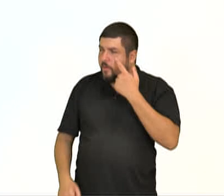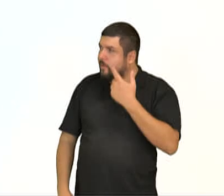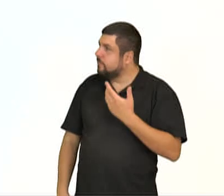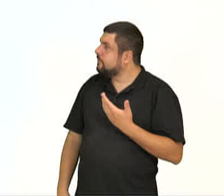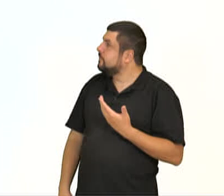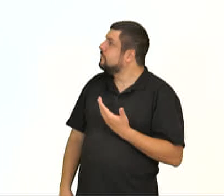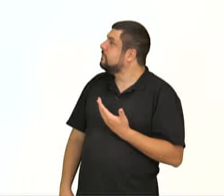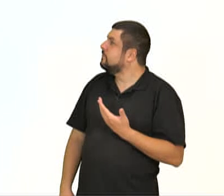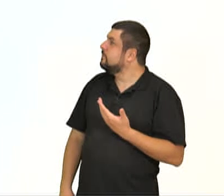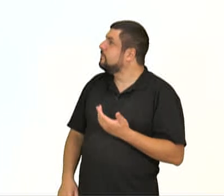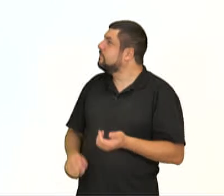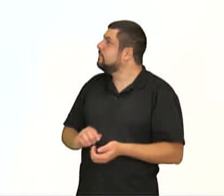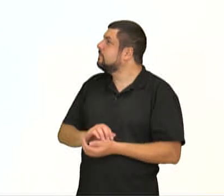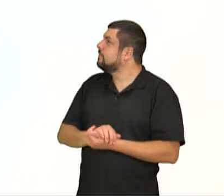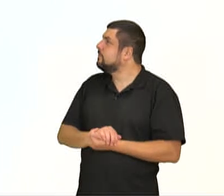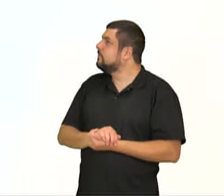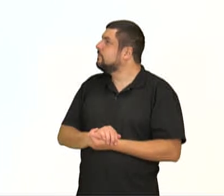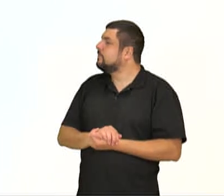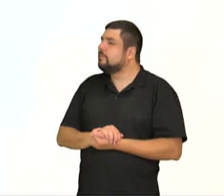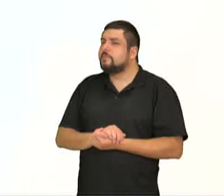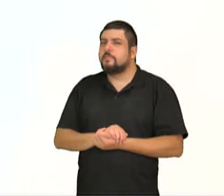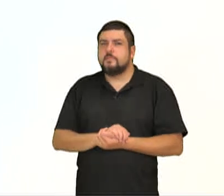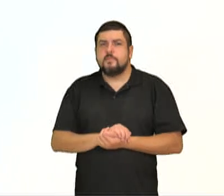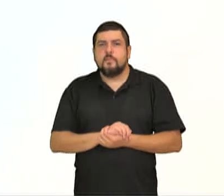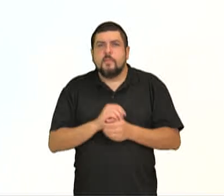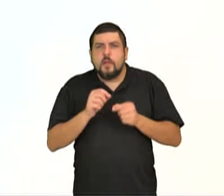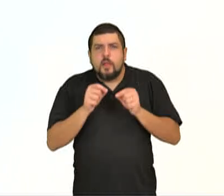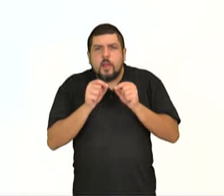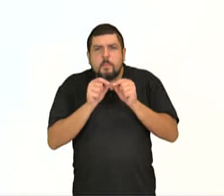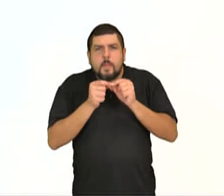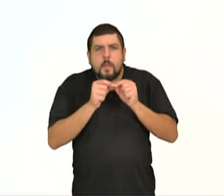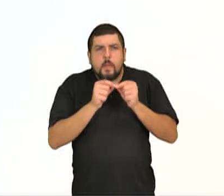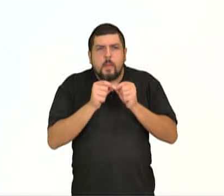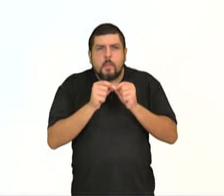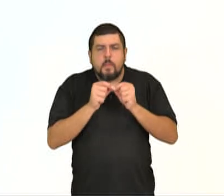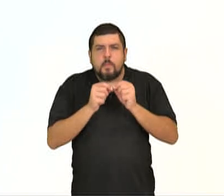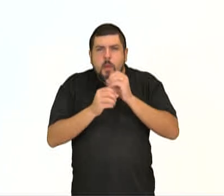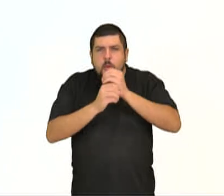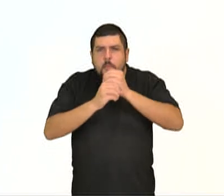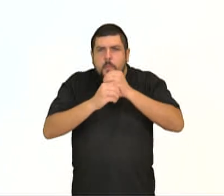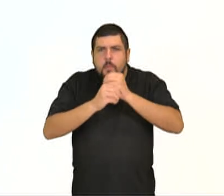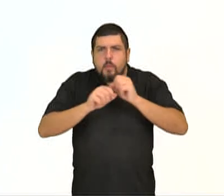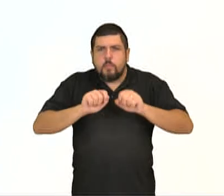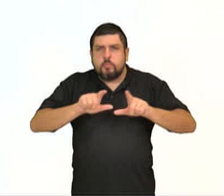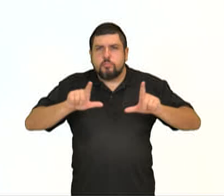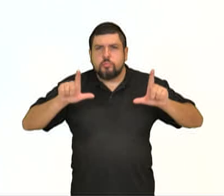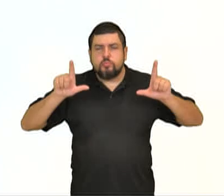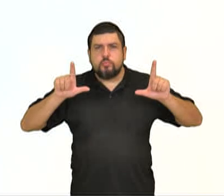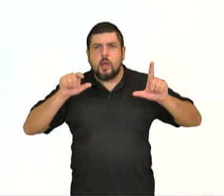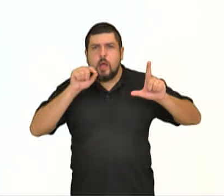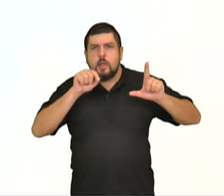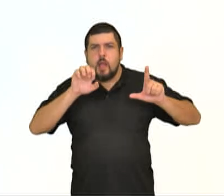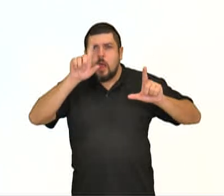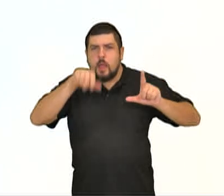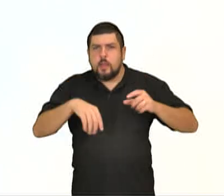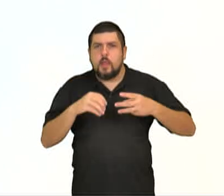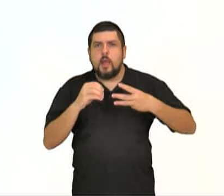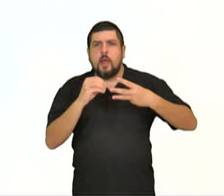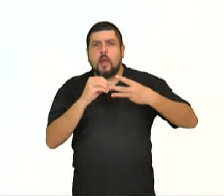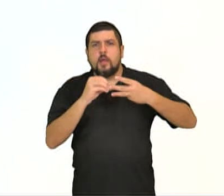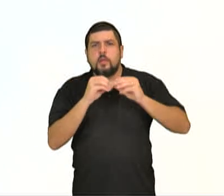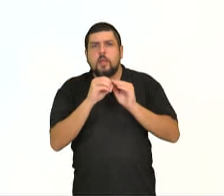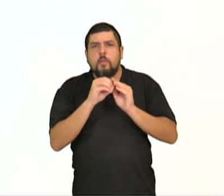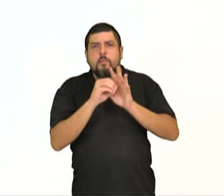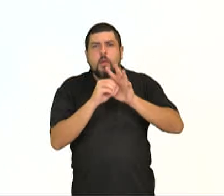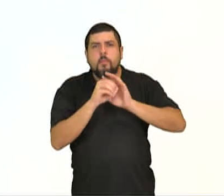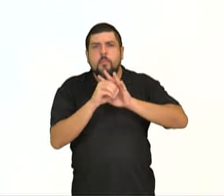Essas estruturas aqui, esses microcílios, são as células, né? O revestimento dessas células que a gente tem